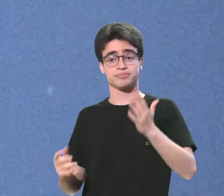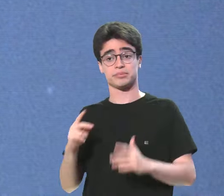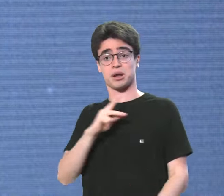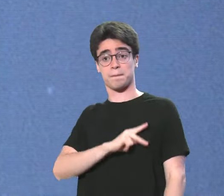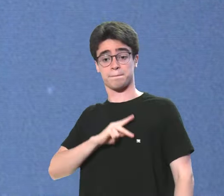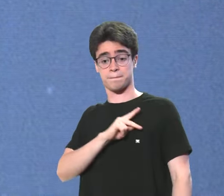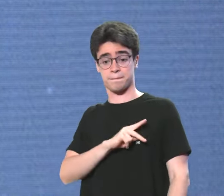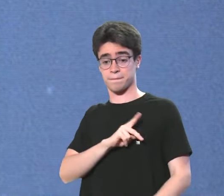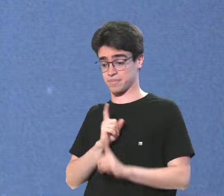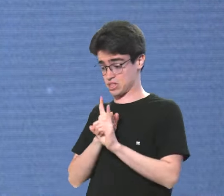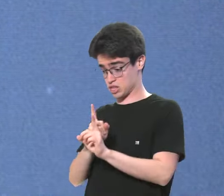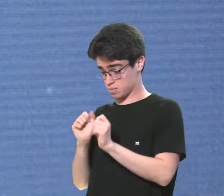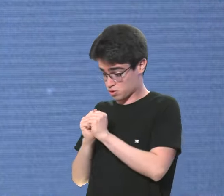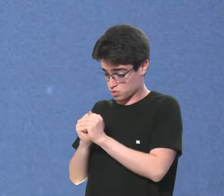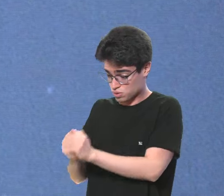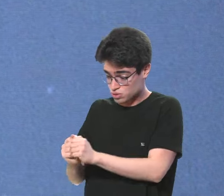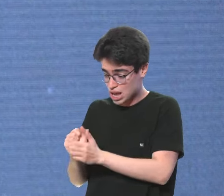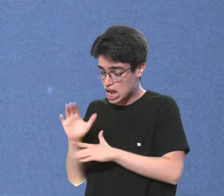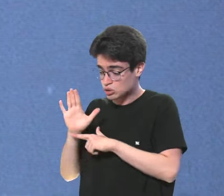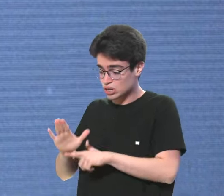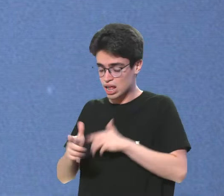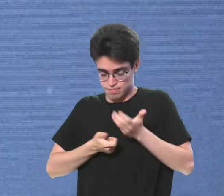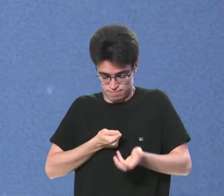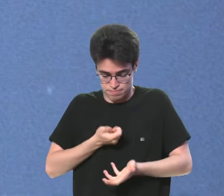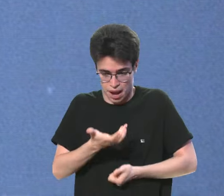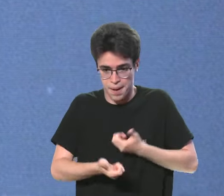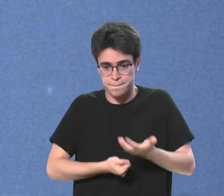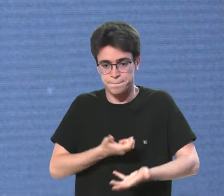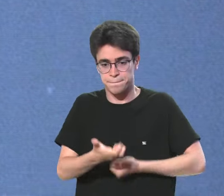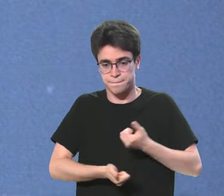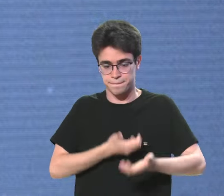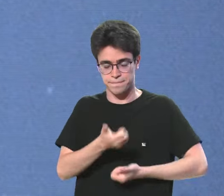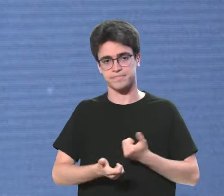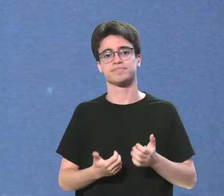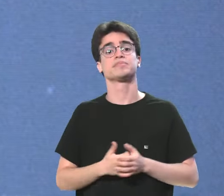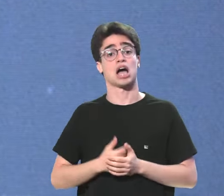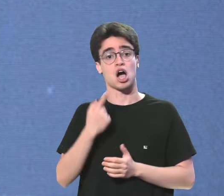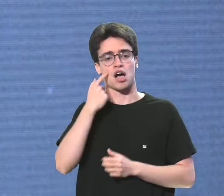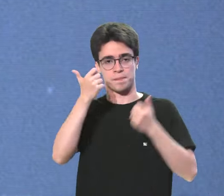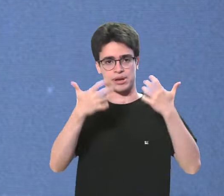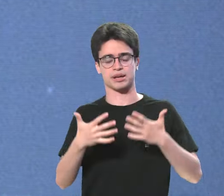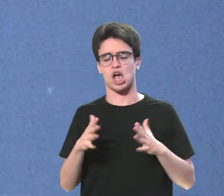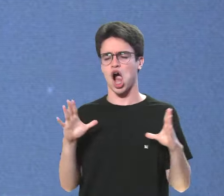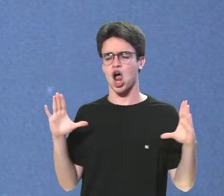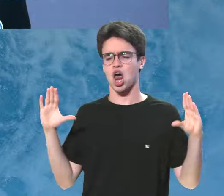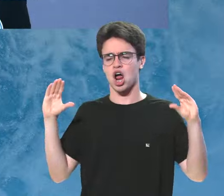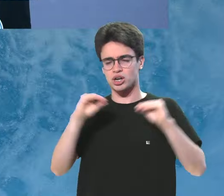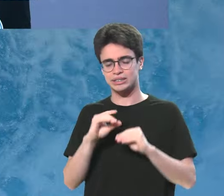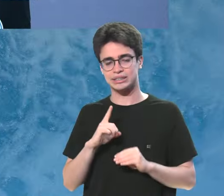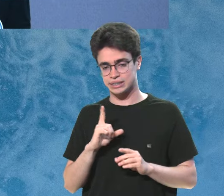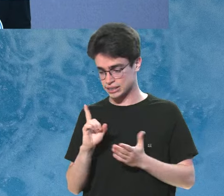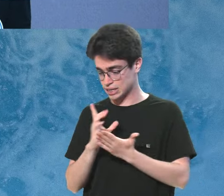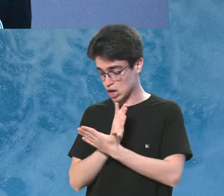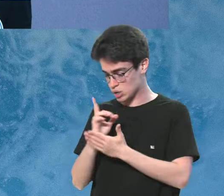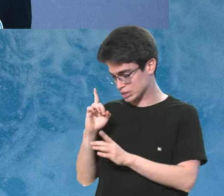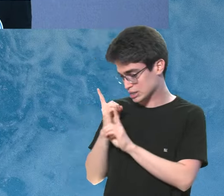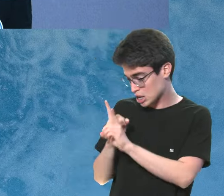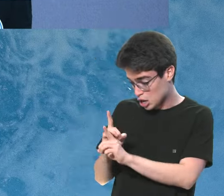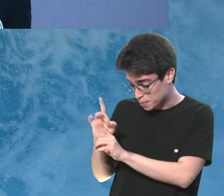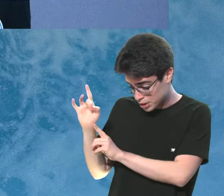ajudaram ele a descer pela Muralha Versículo 25 então durante a noite alguns de seus discípulos o baixaram pela